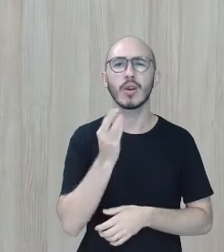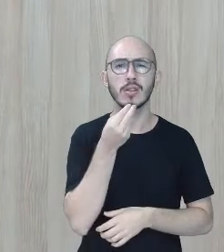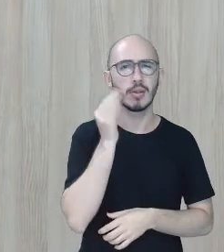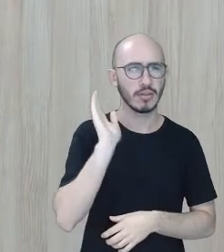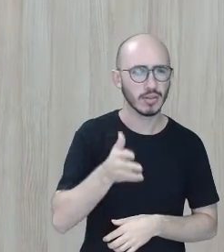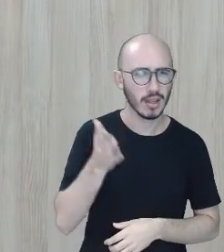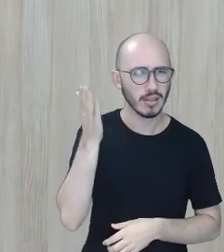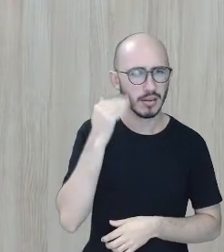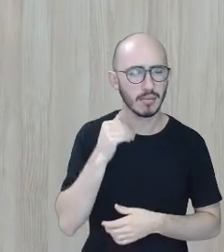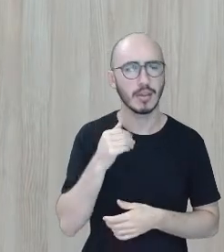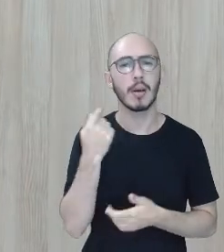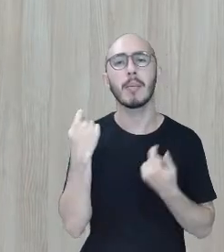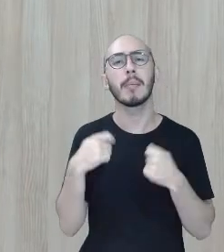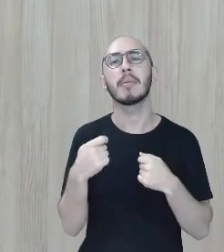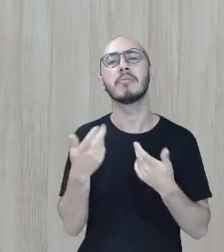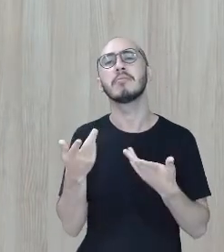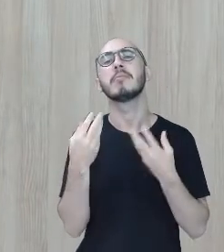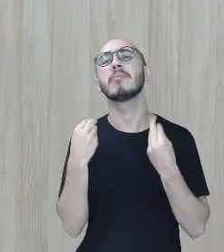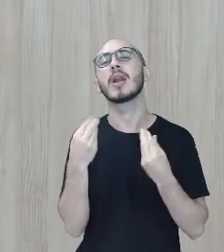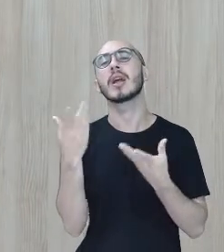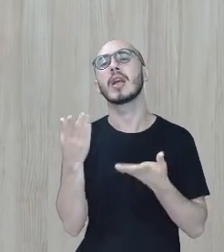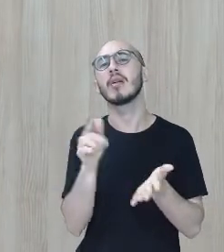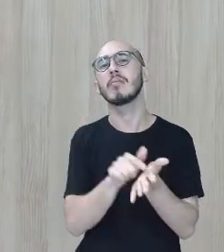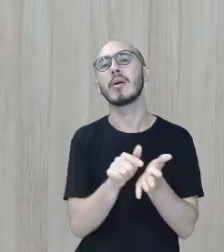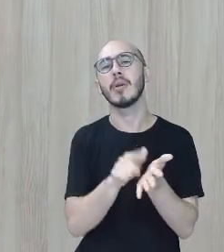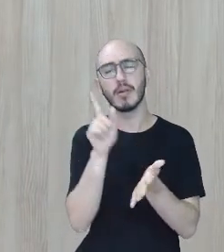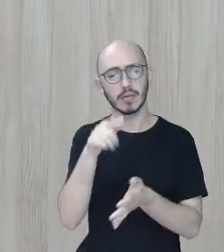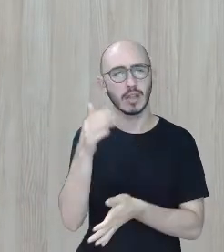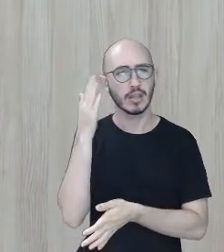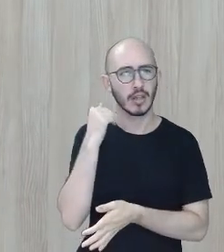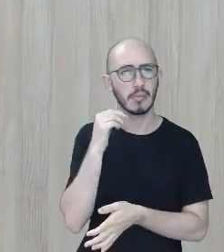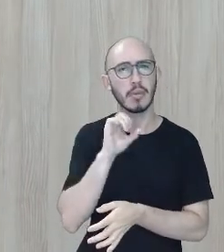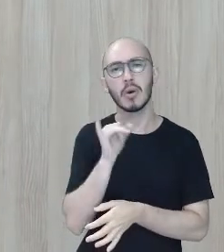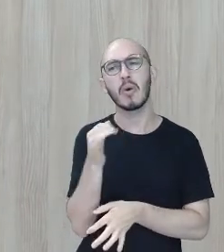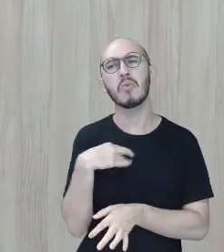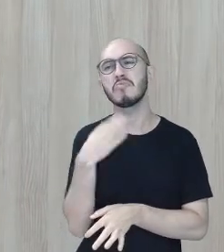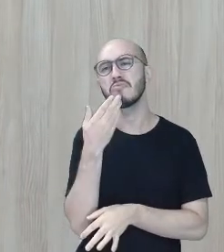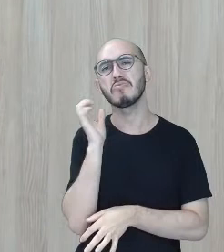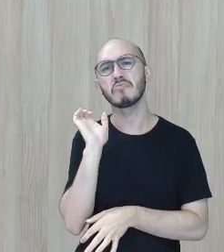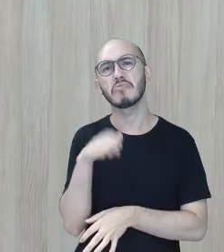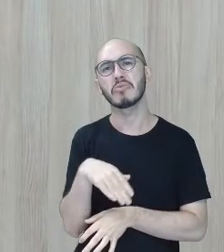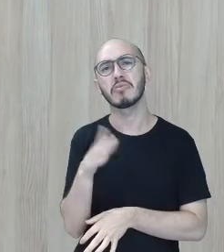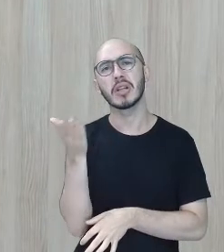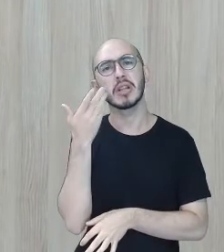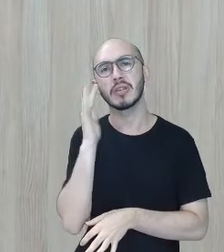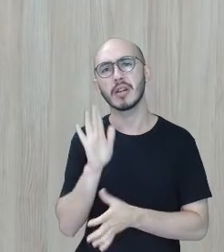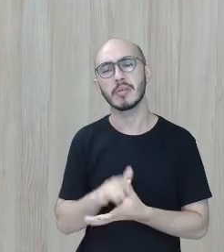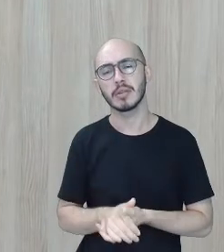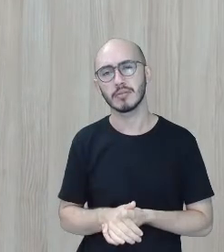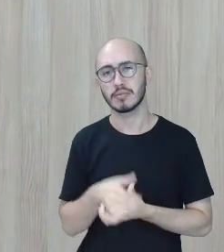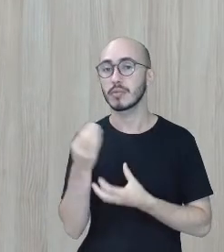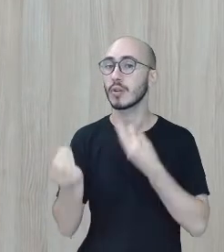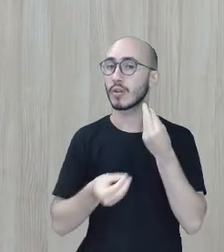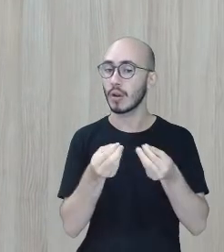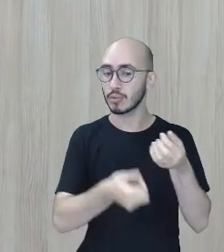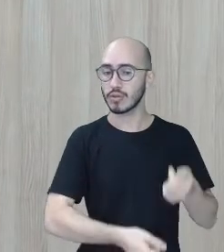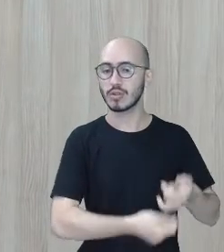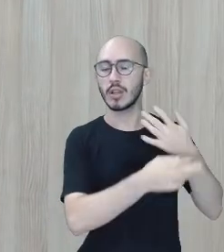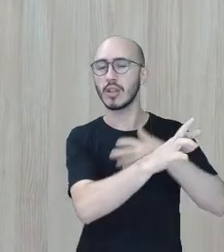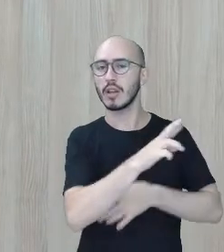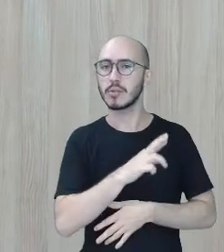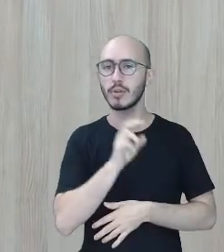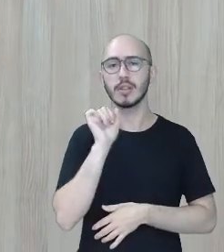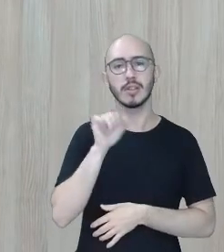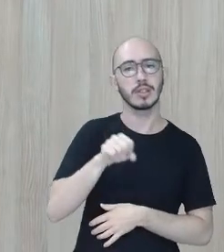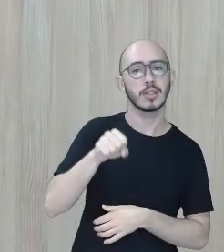conhecimento? Sabiam para que era esse selo? Ou vocês nunca observaram muito esse selo? Então, coloquem aí sim